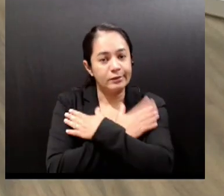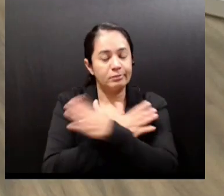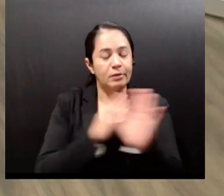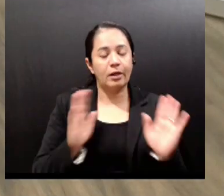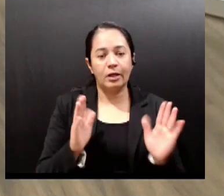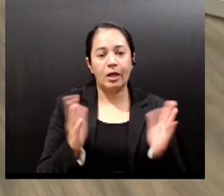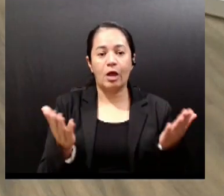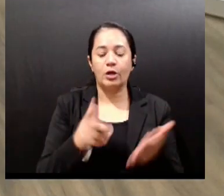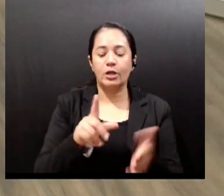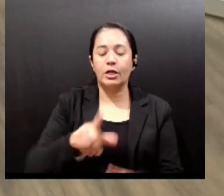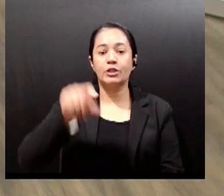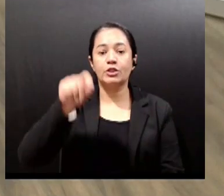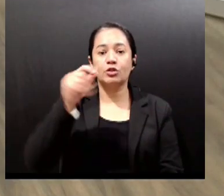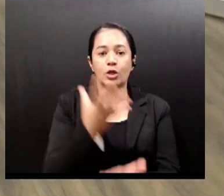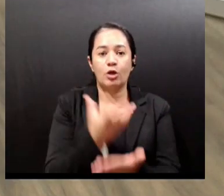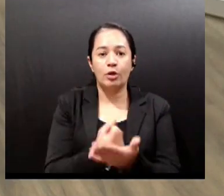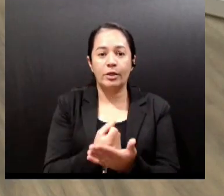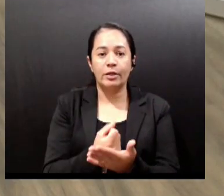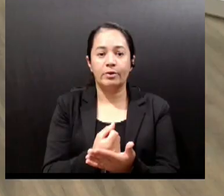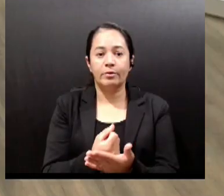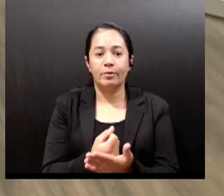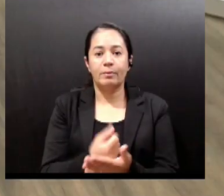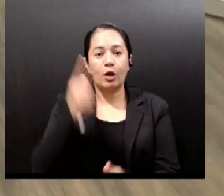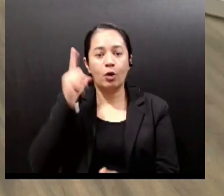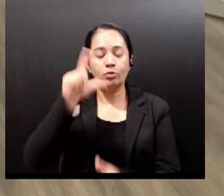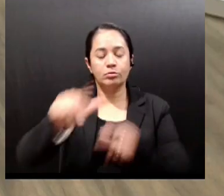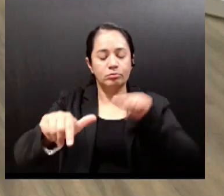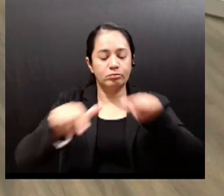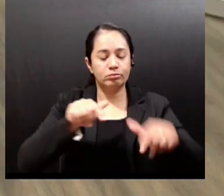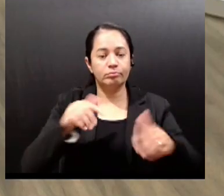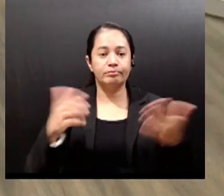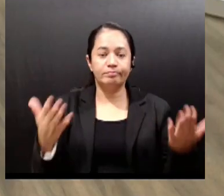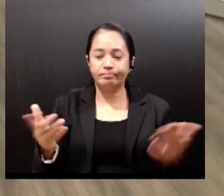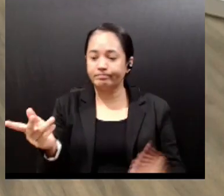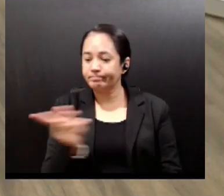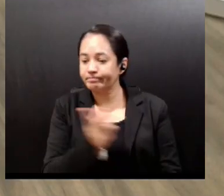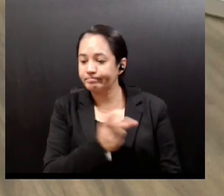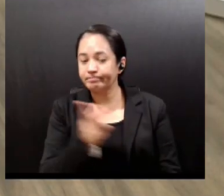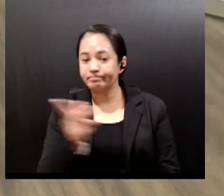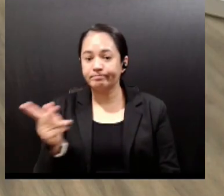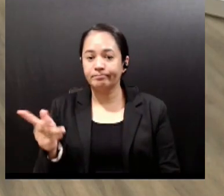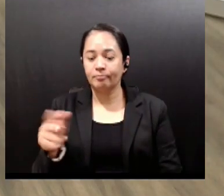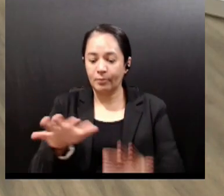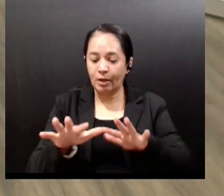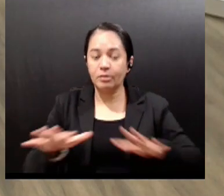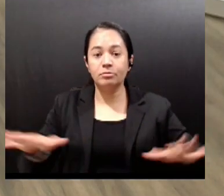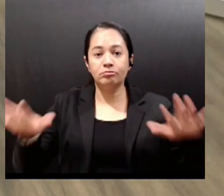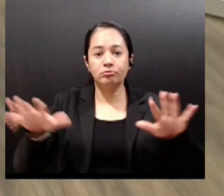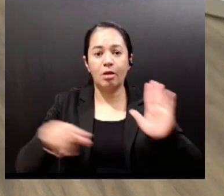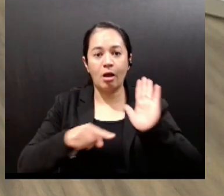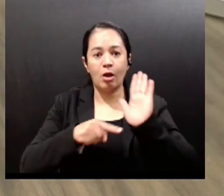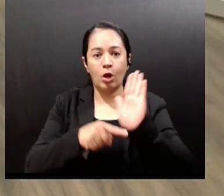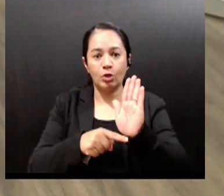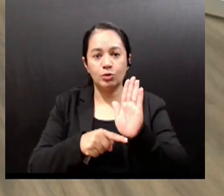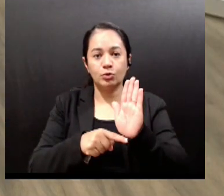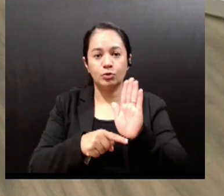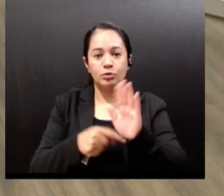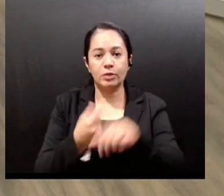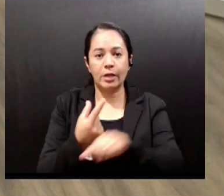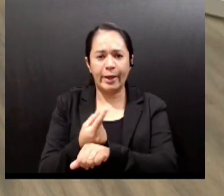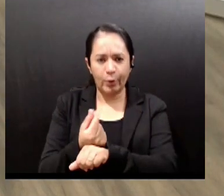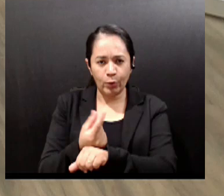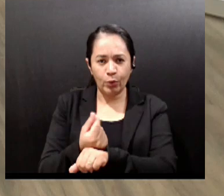para não ficar sem nenhuma renda. Ou seja, esse cenário ajuda economicamente o